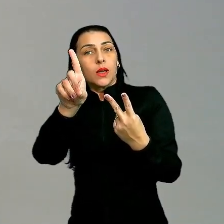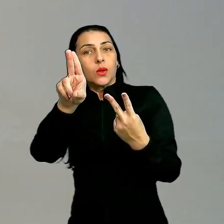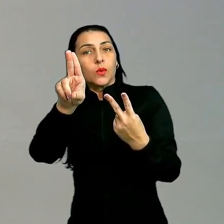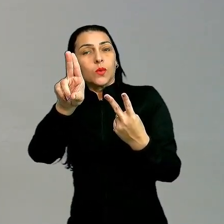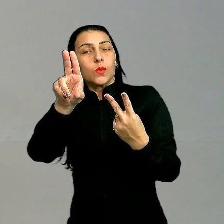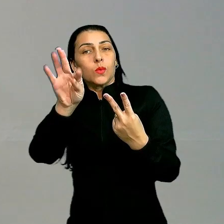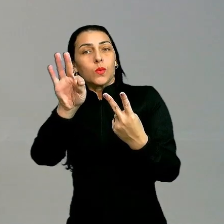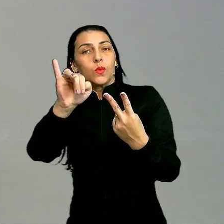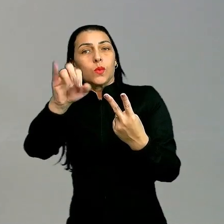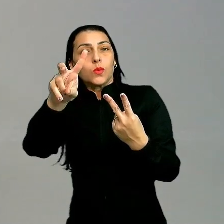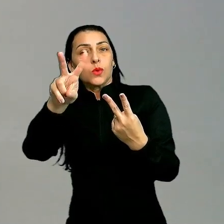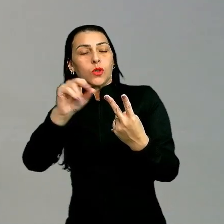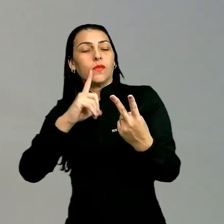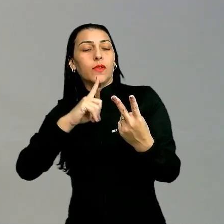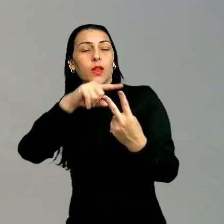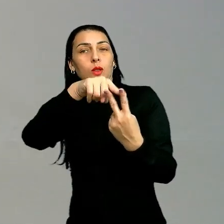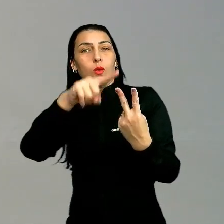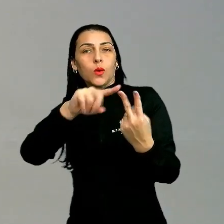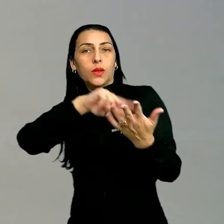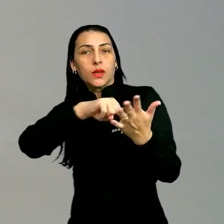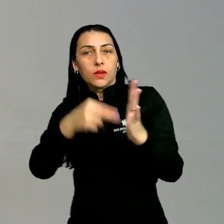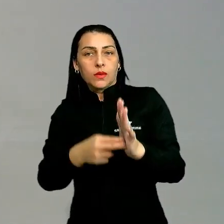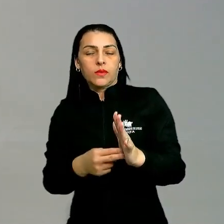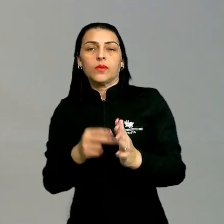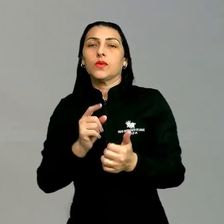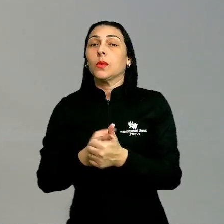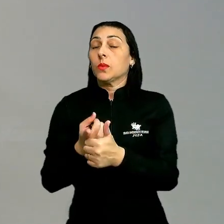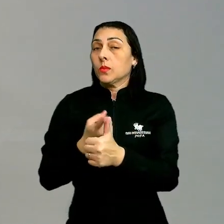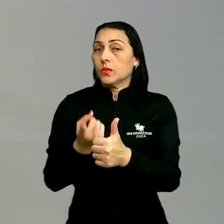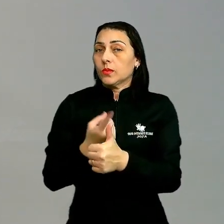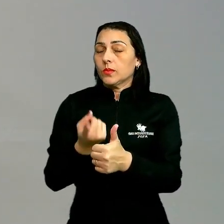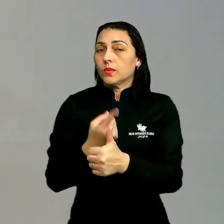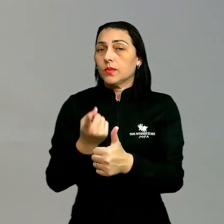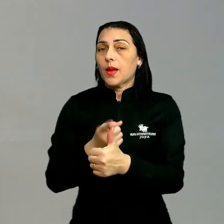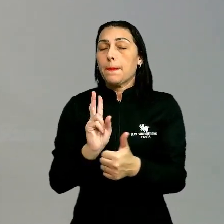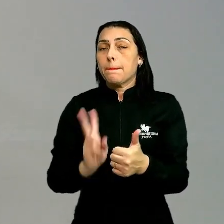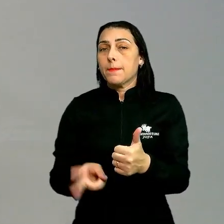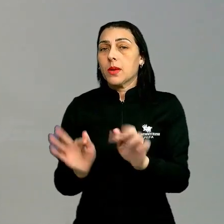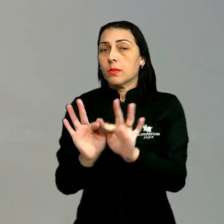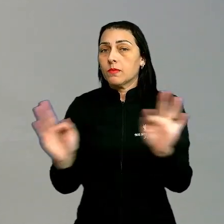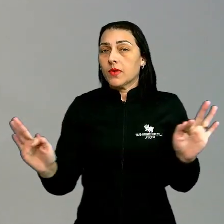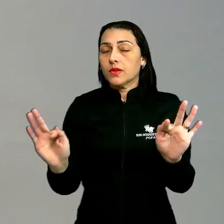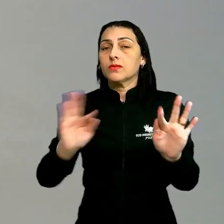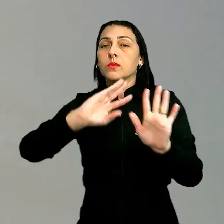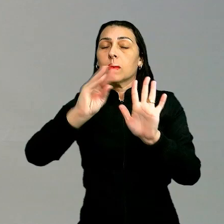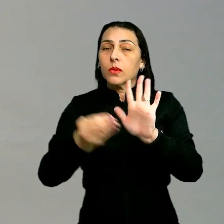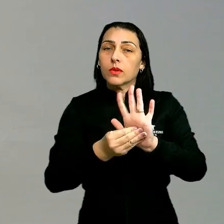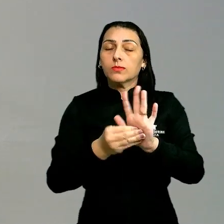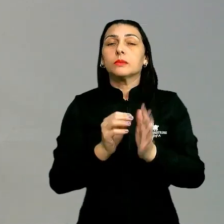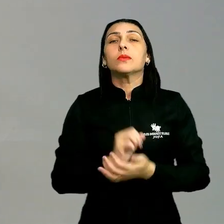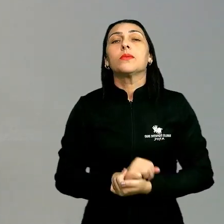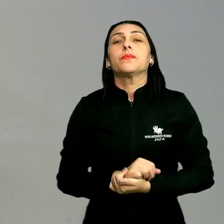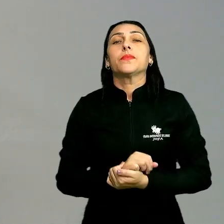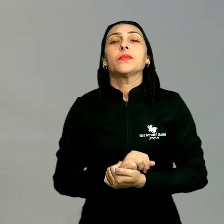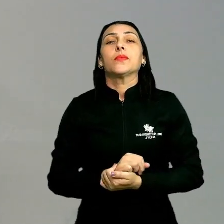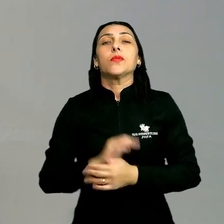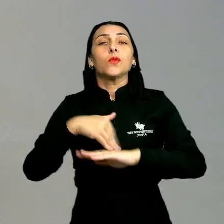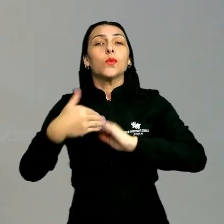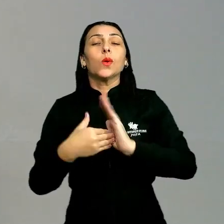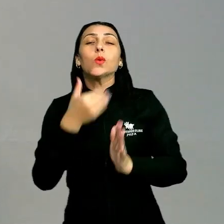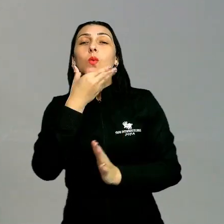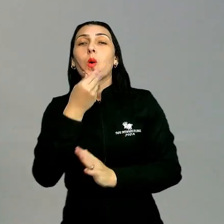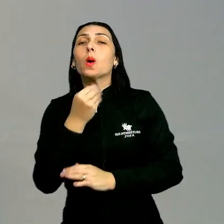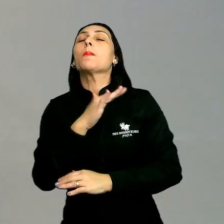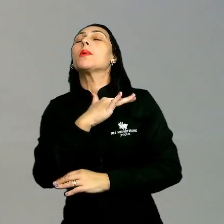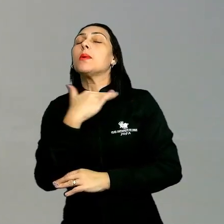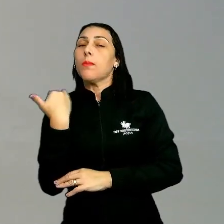chama, que pode ter dois sentidos. Então, vamos pegar a mesma frase que nós colocamos lá. Todo homem é mortal.